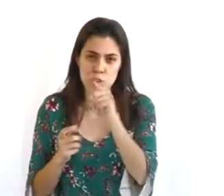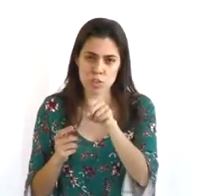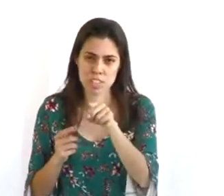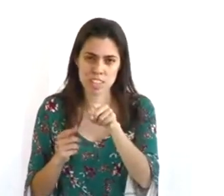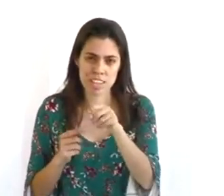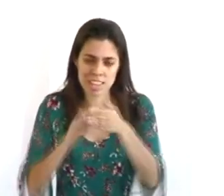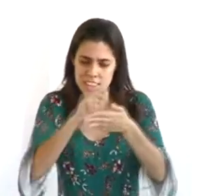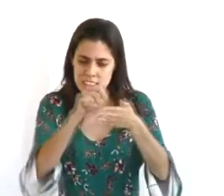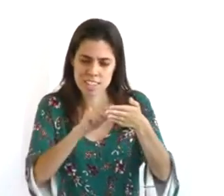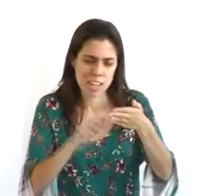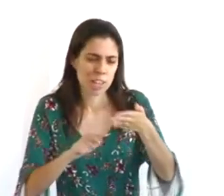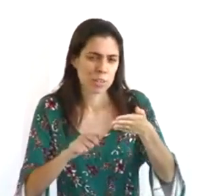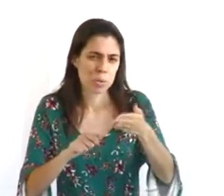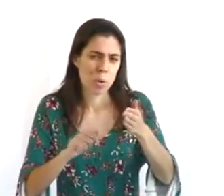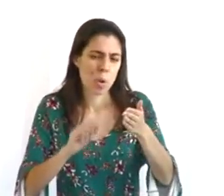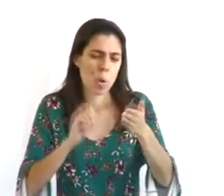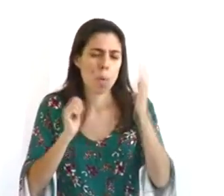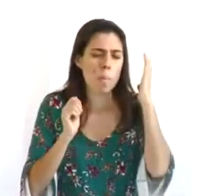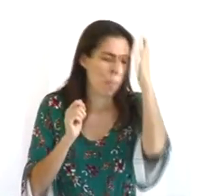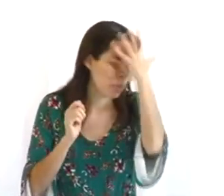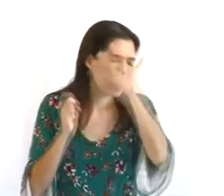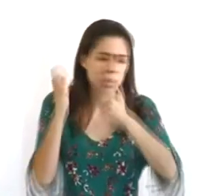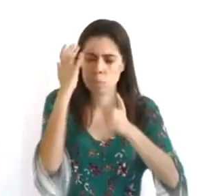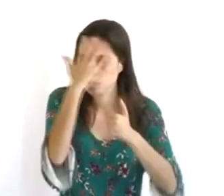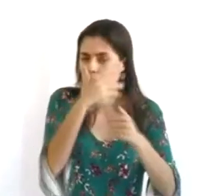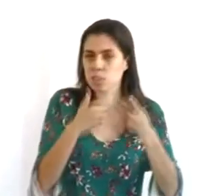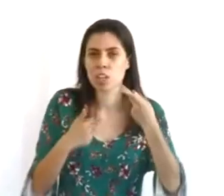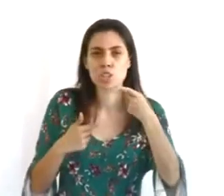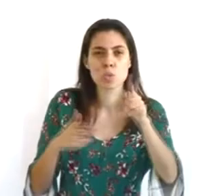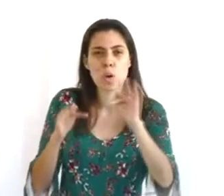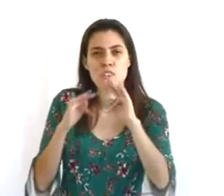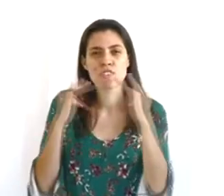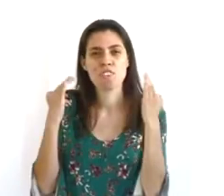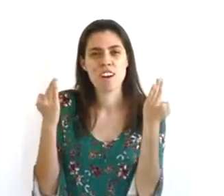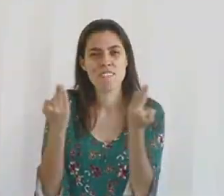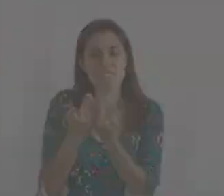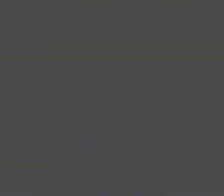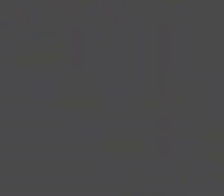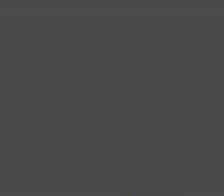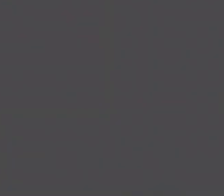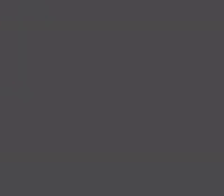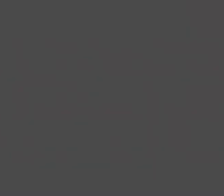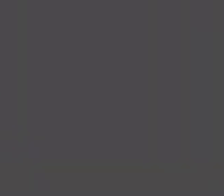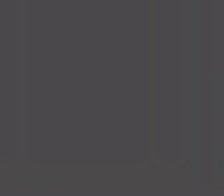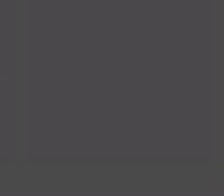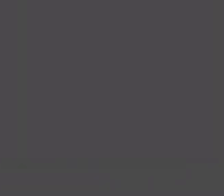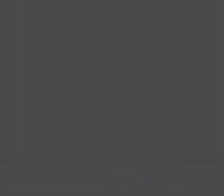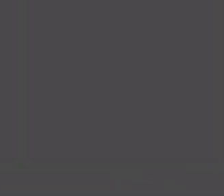família, cantando, adorando ao Senhor, rendendo graças ao nosso Deus.